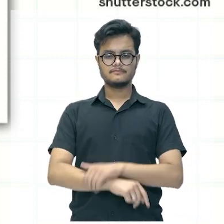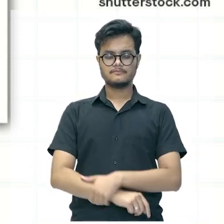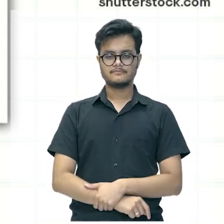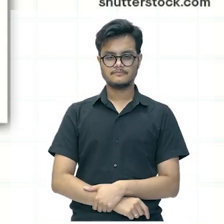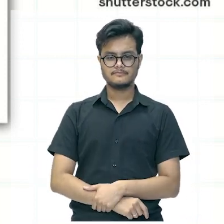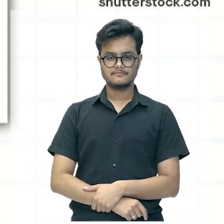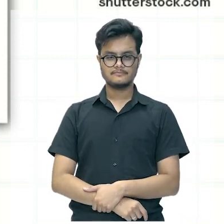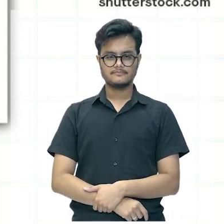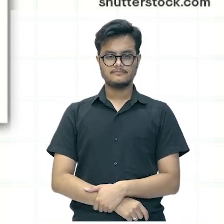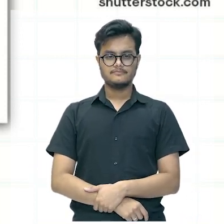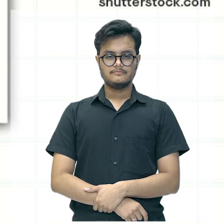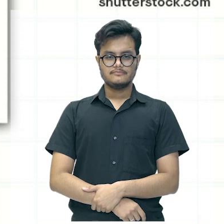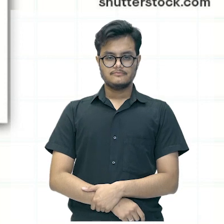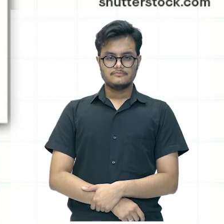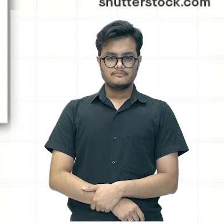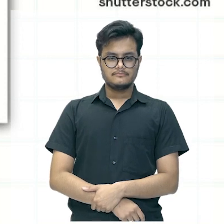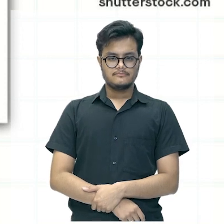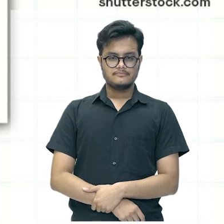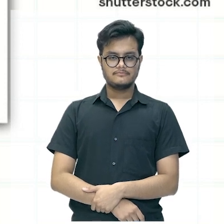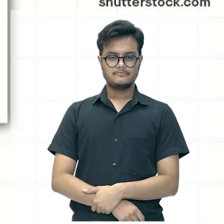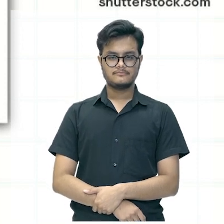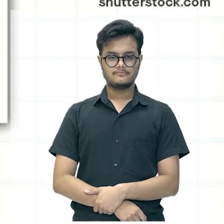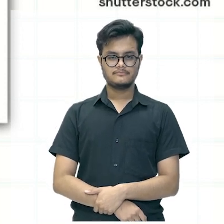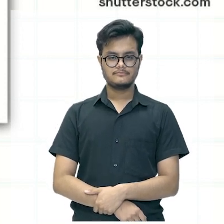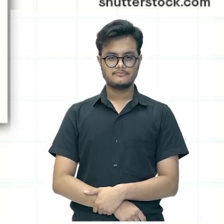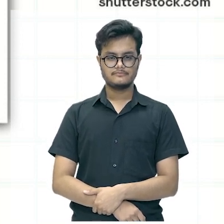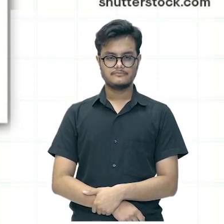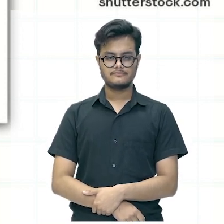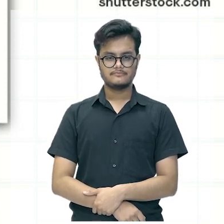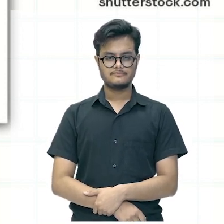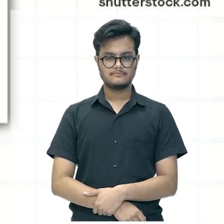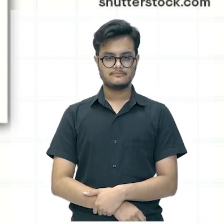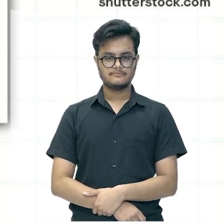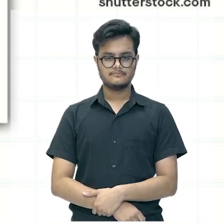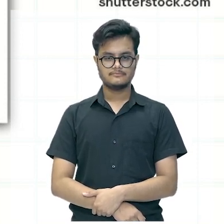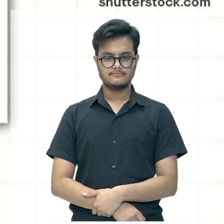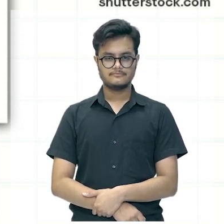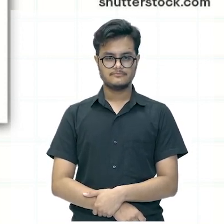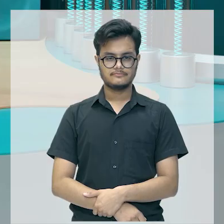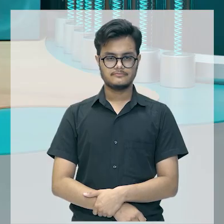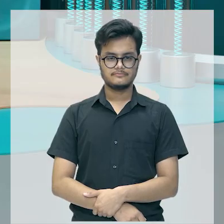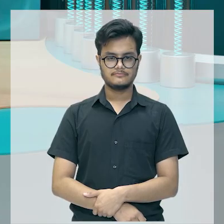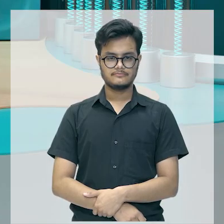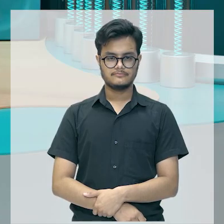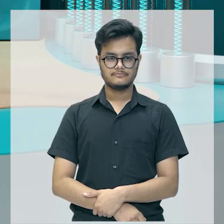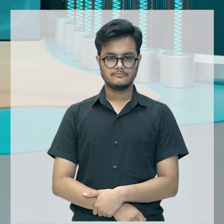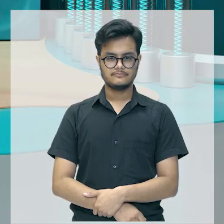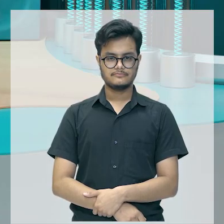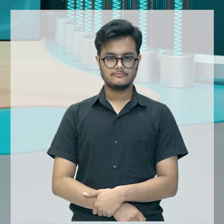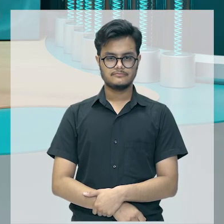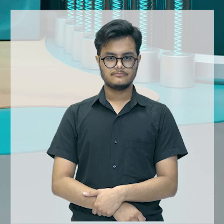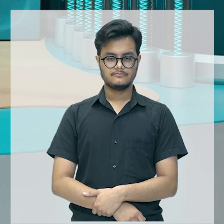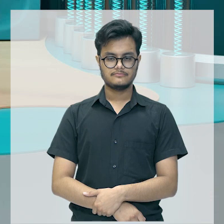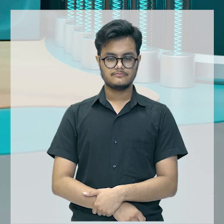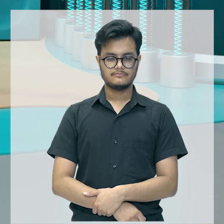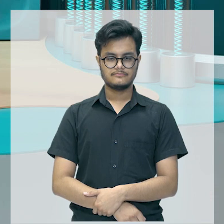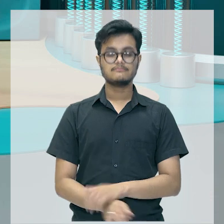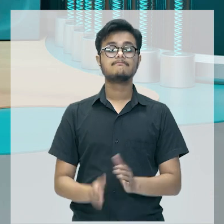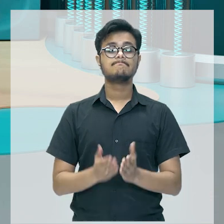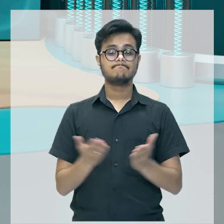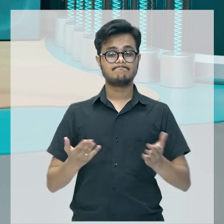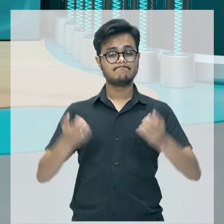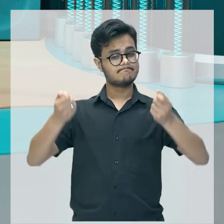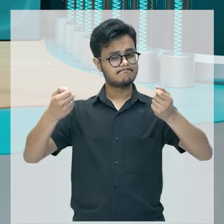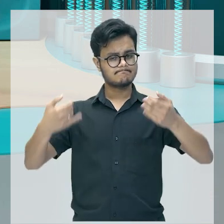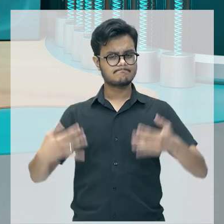indefinidos, no caso aí, né? A, uma. E nós vamos continuar falando um